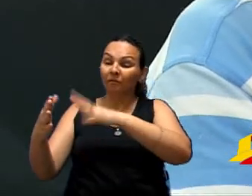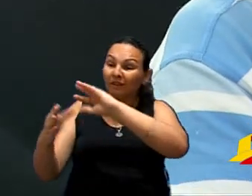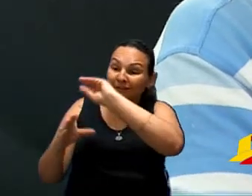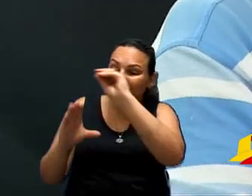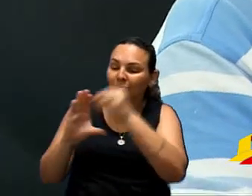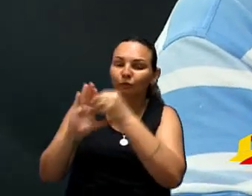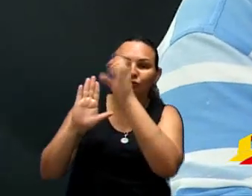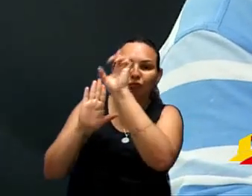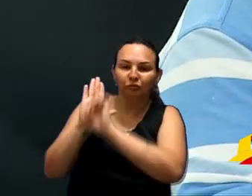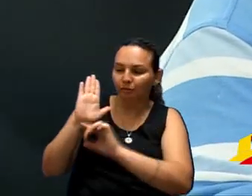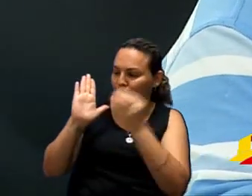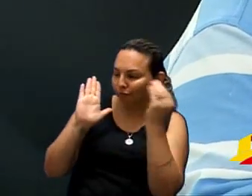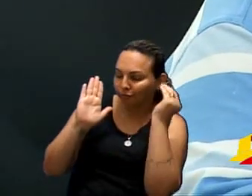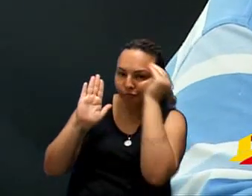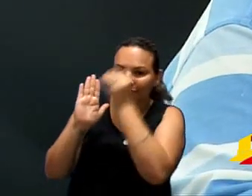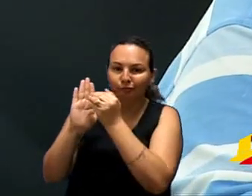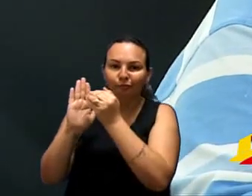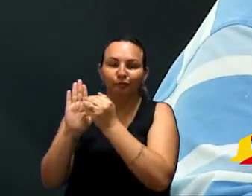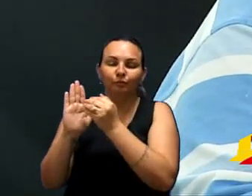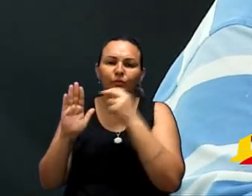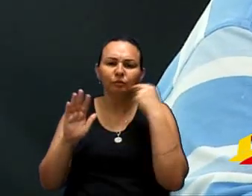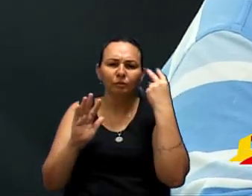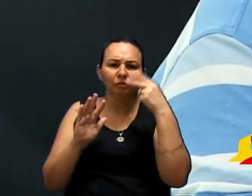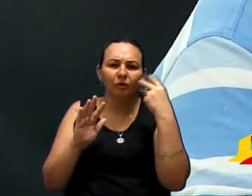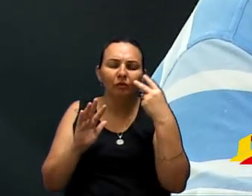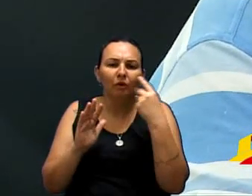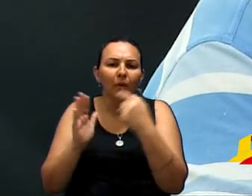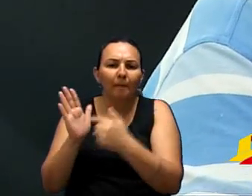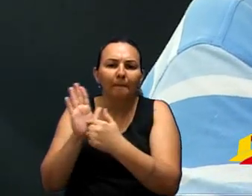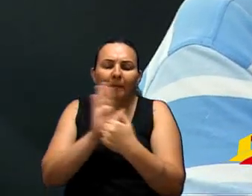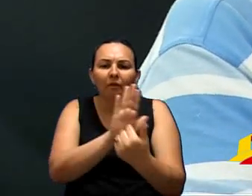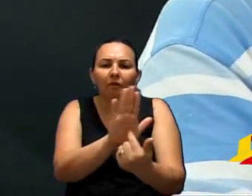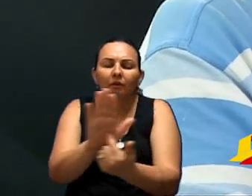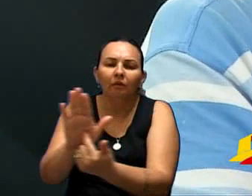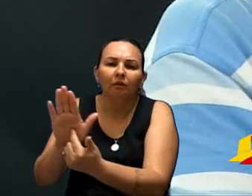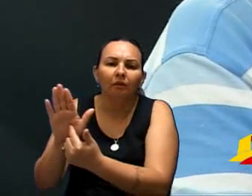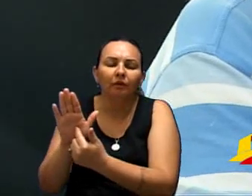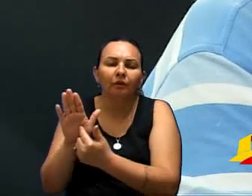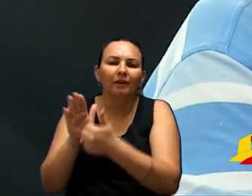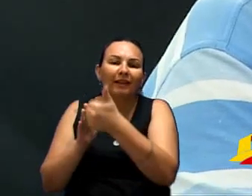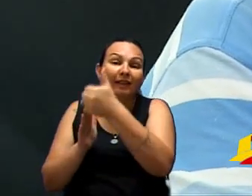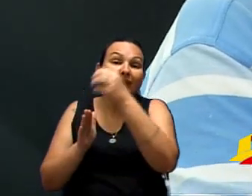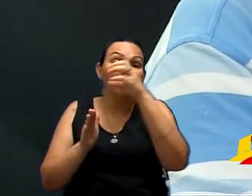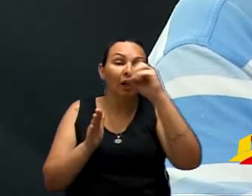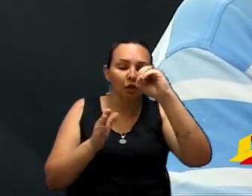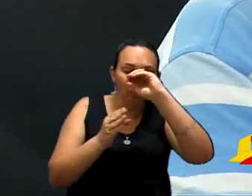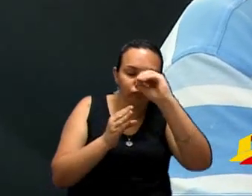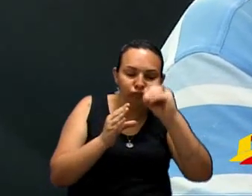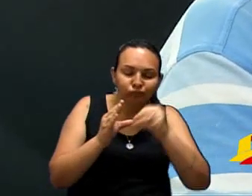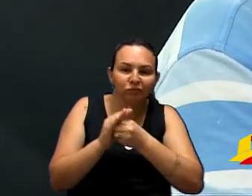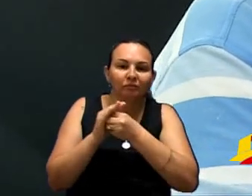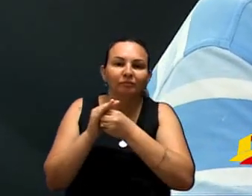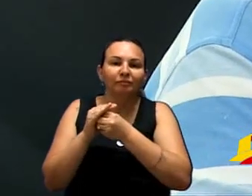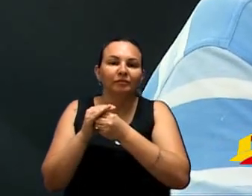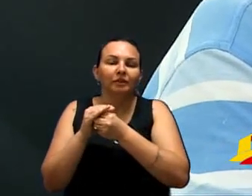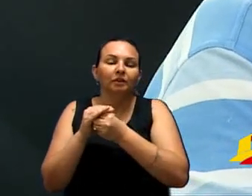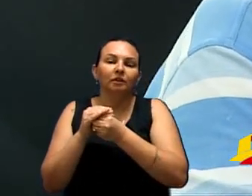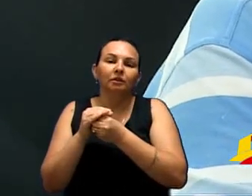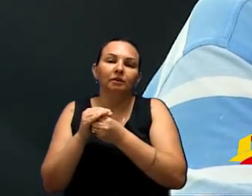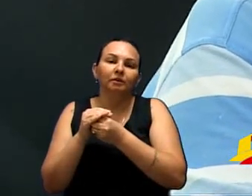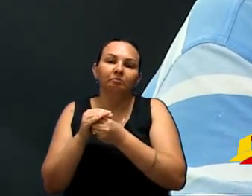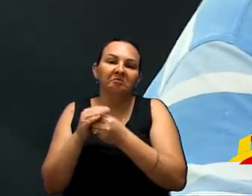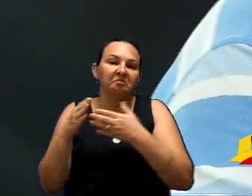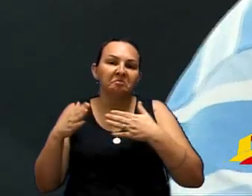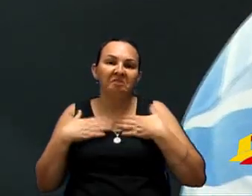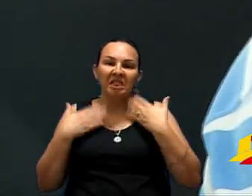diretor o vereador ficou de apresentar na comissão de sistematização eram dez itens e para minha surpresa na hora h não